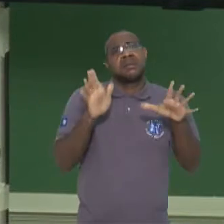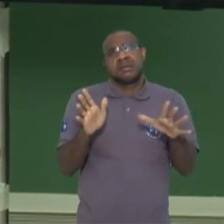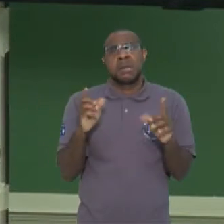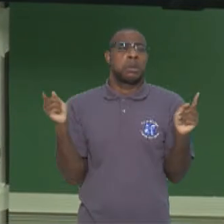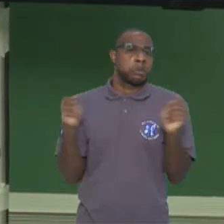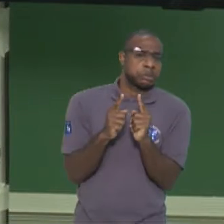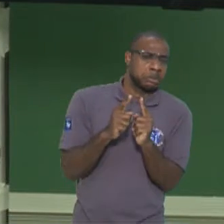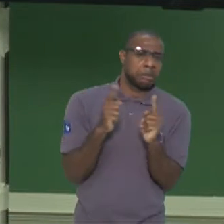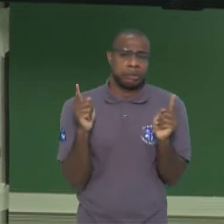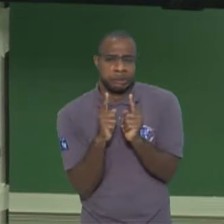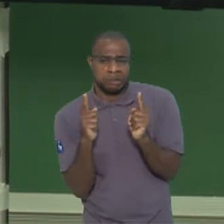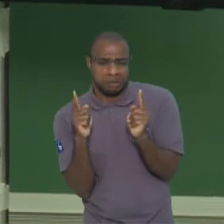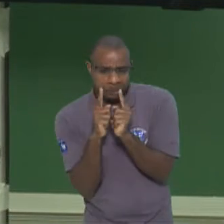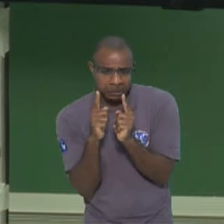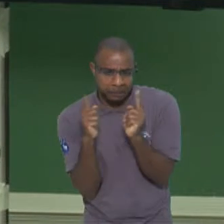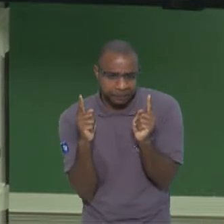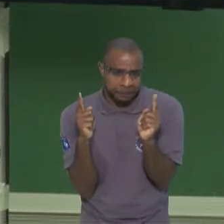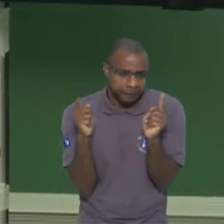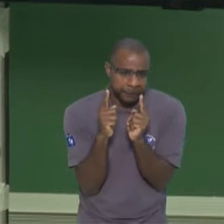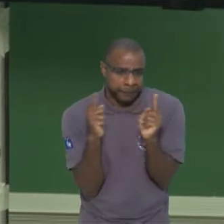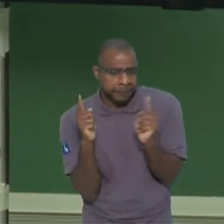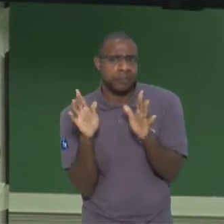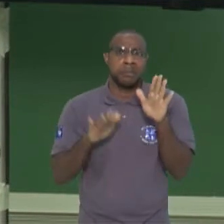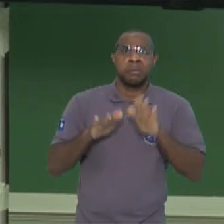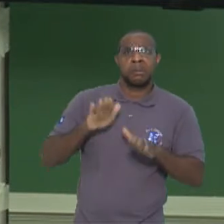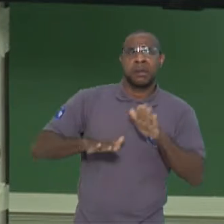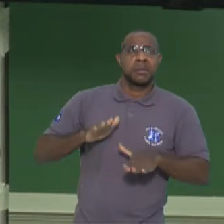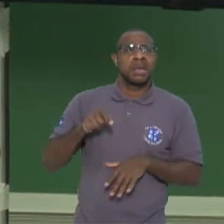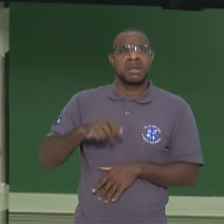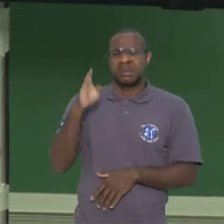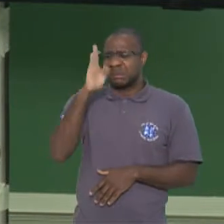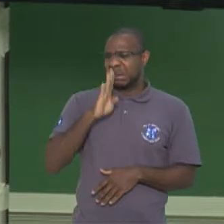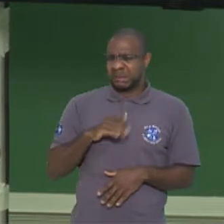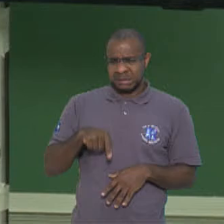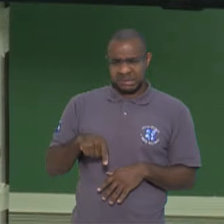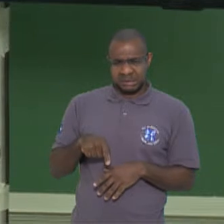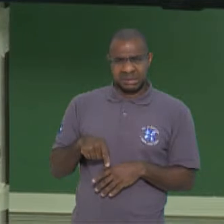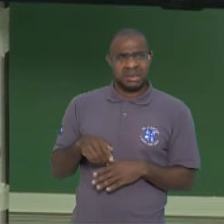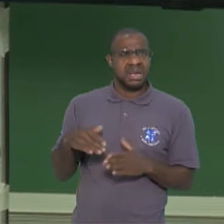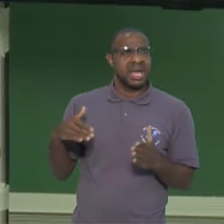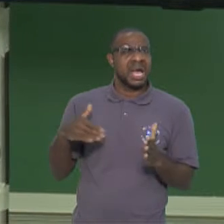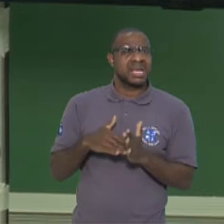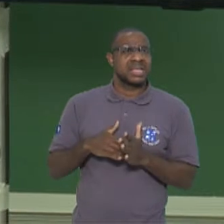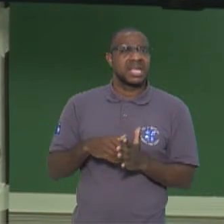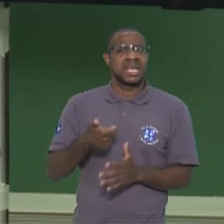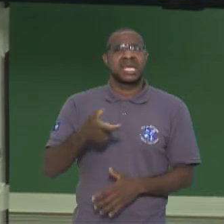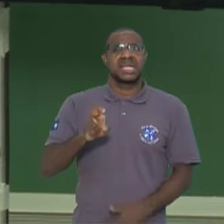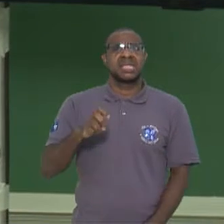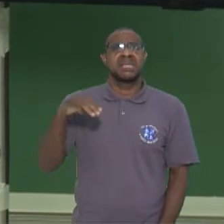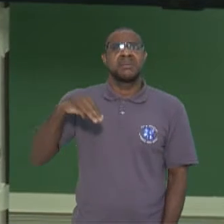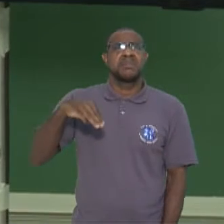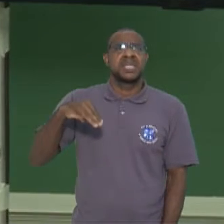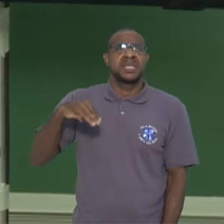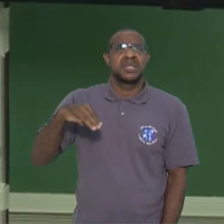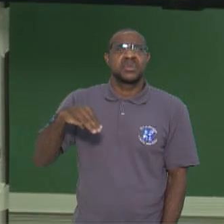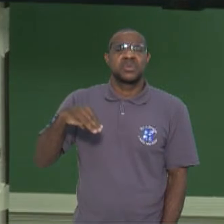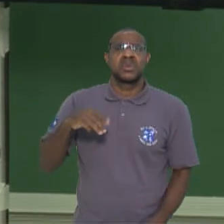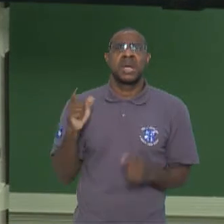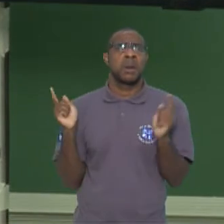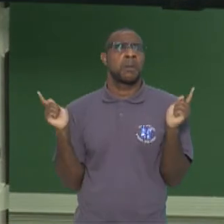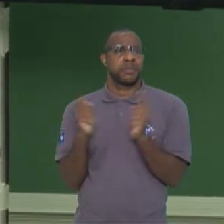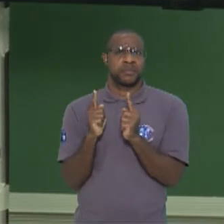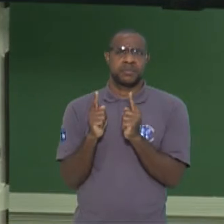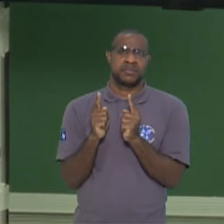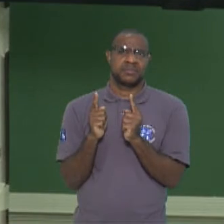um longa, né? Então, se não me engano, no Brasil, até 15 minutos a gente tem um curta. Já isso vai